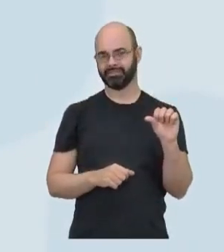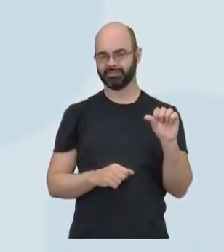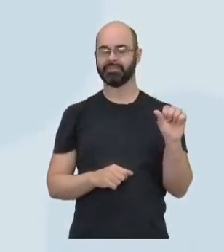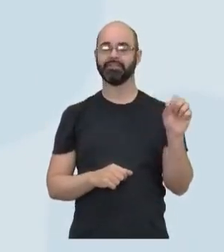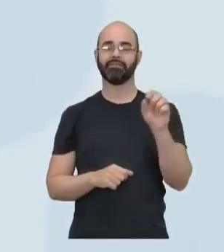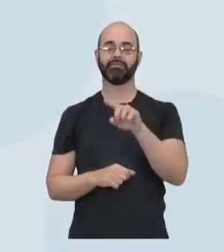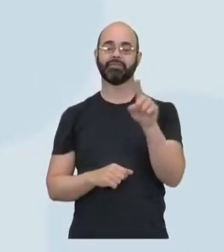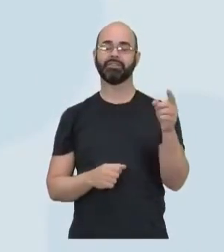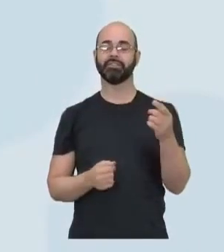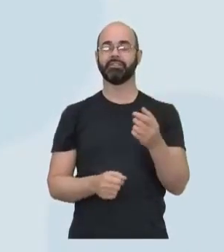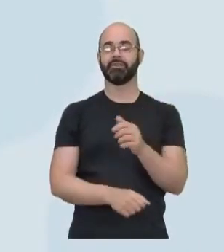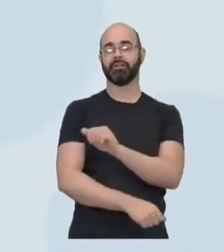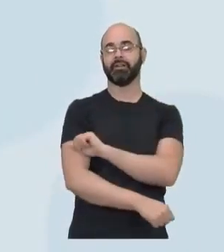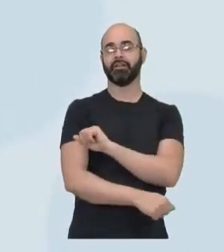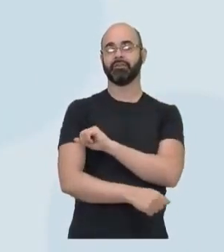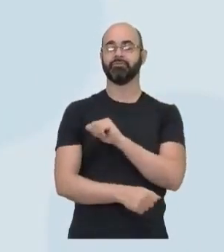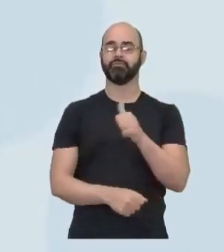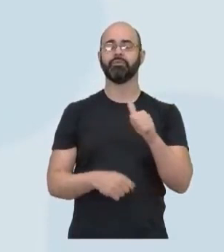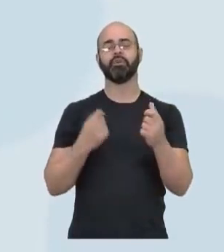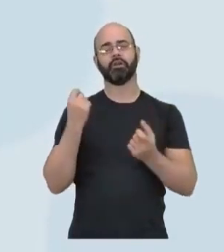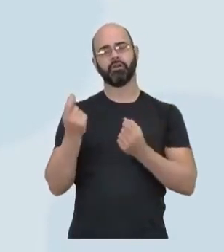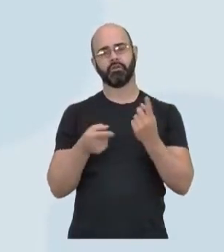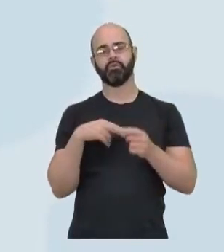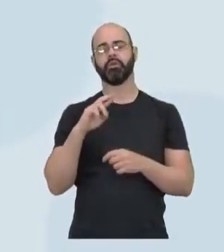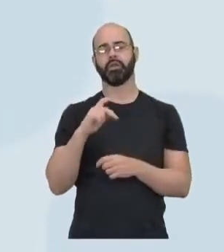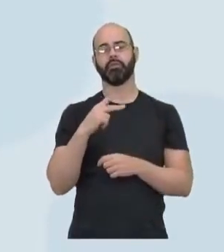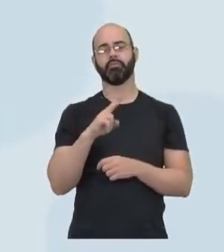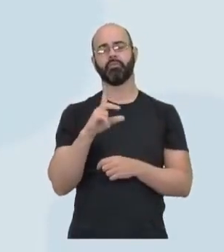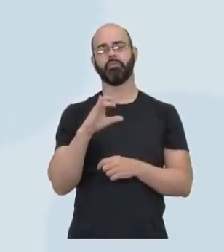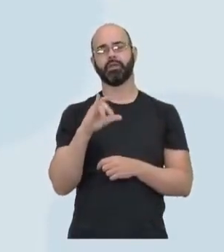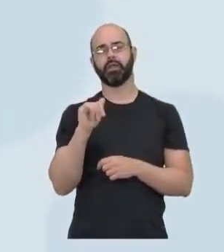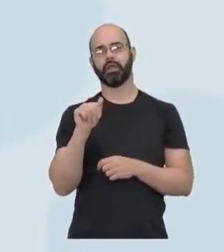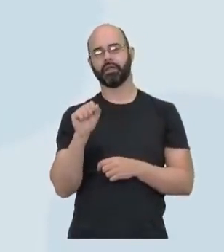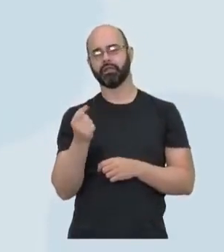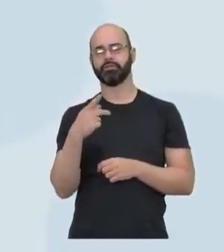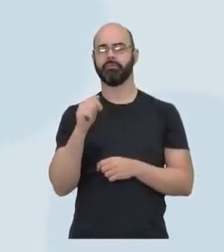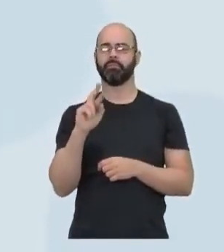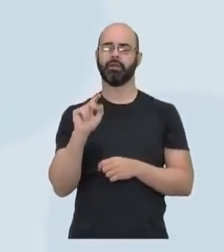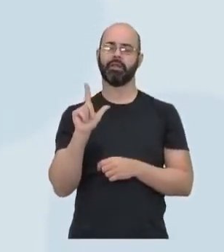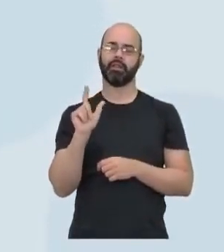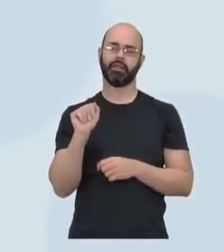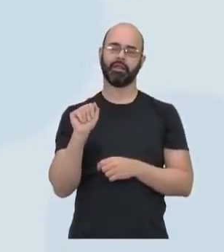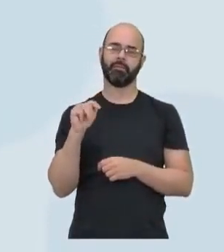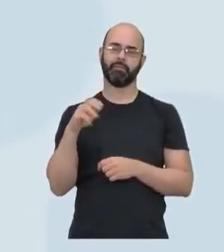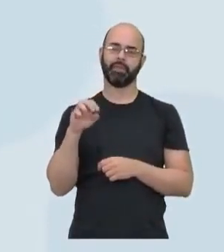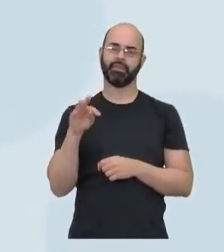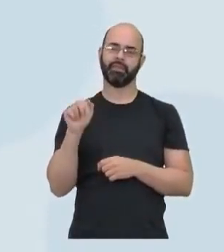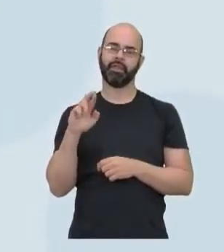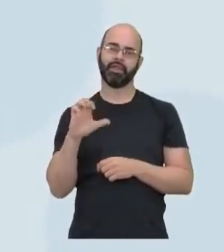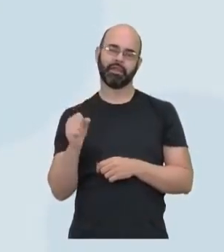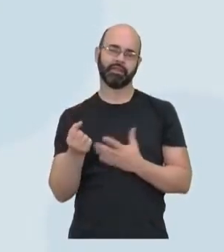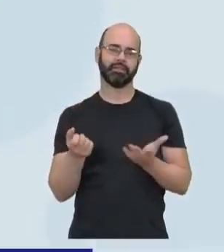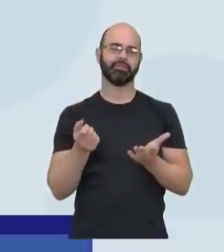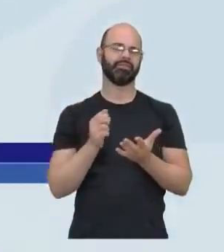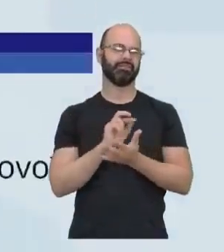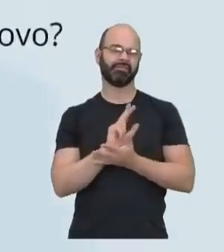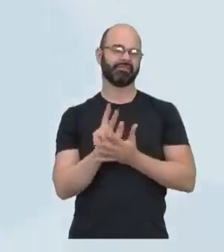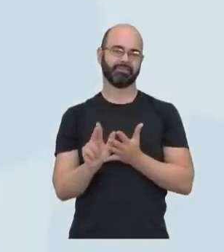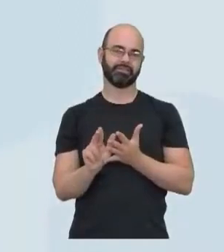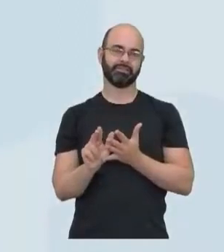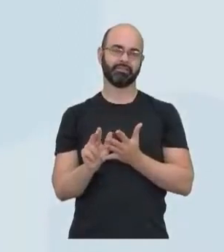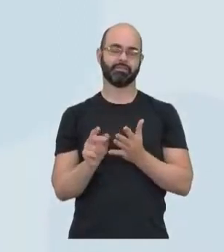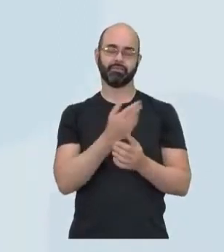avaliar com seus alunos. Tem lugares que ainda são repúblicas parlamentares, repúblicas presidencialistas, tem vários tipos de governo.